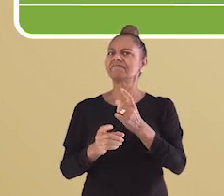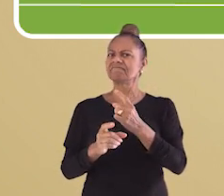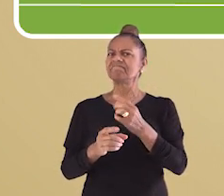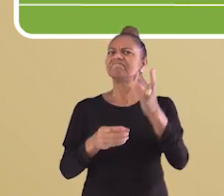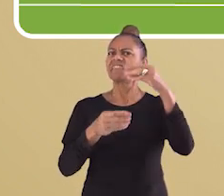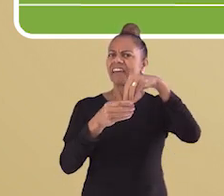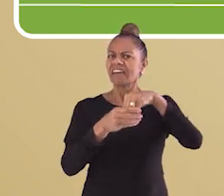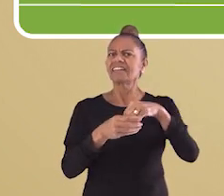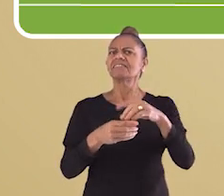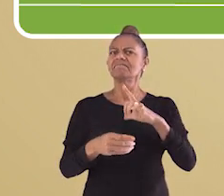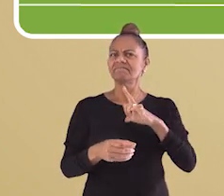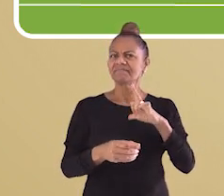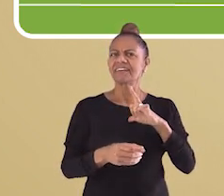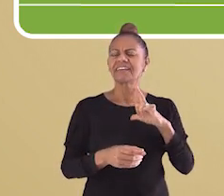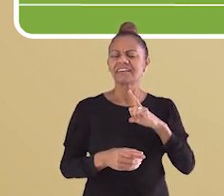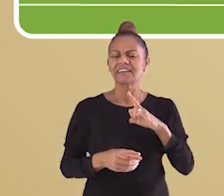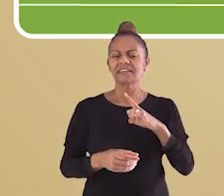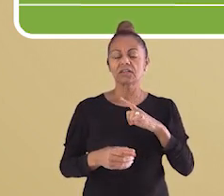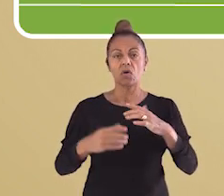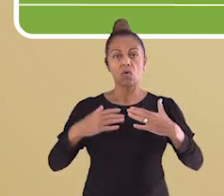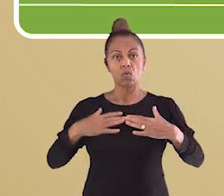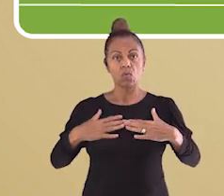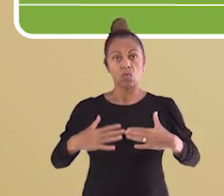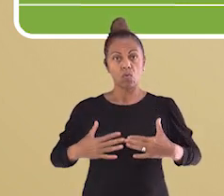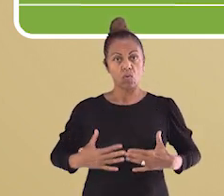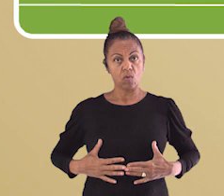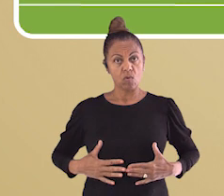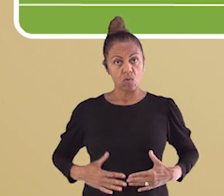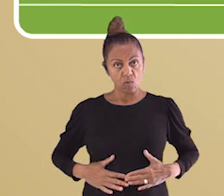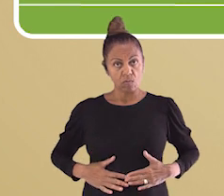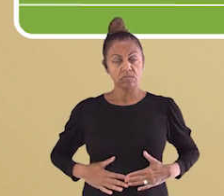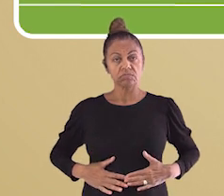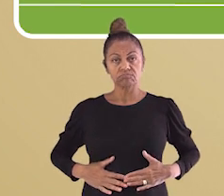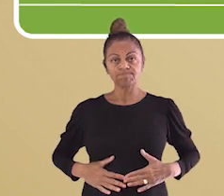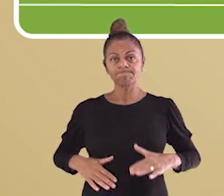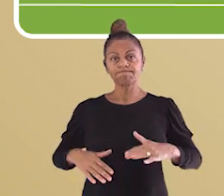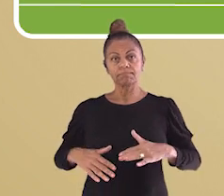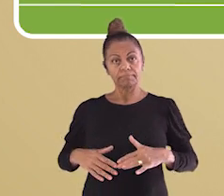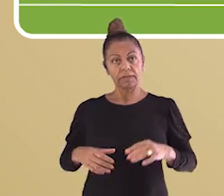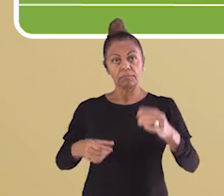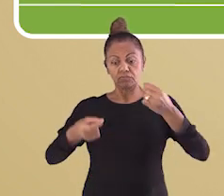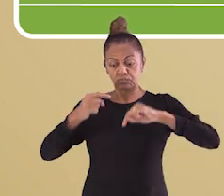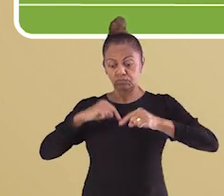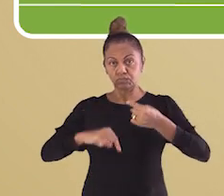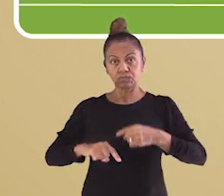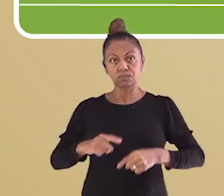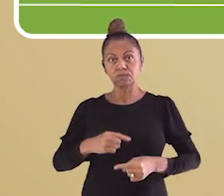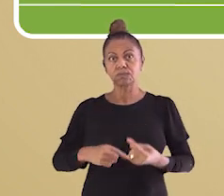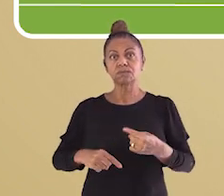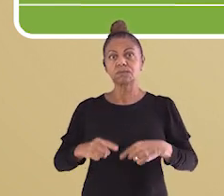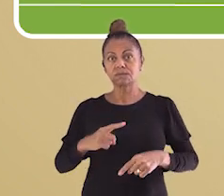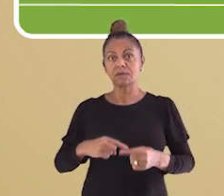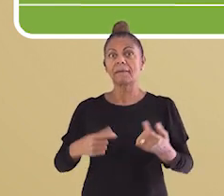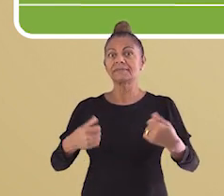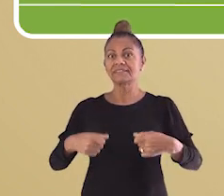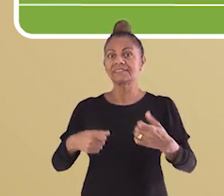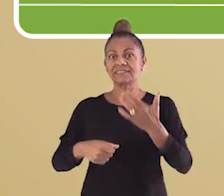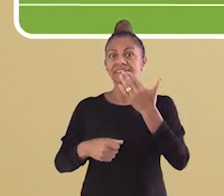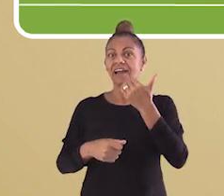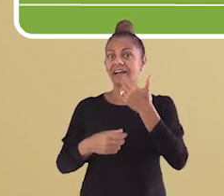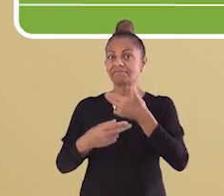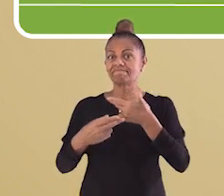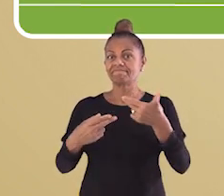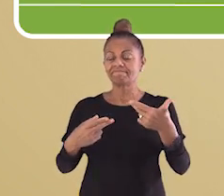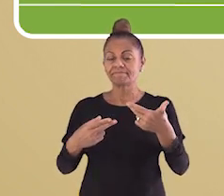dos nutrientes para o corpo é muito grande, o funcionamento dele gira em torno disso. A gente também aprendeu que uma alimentação